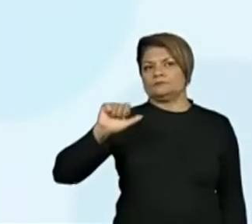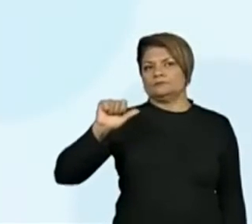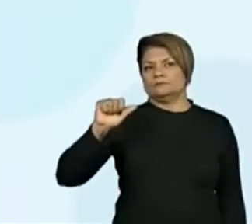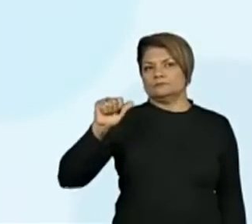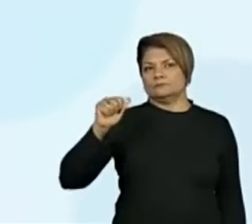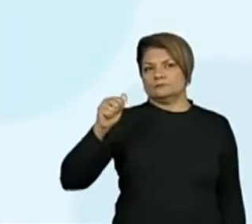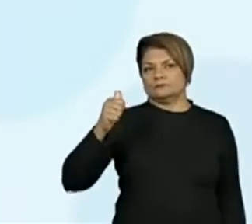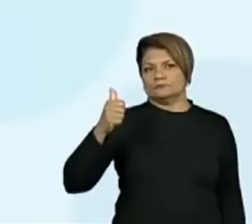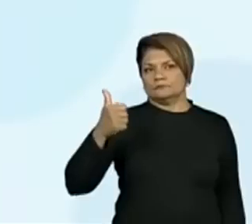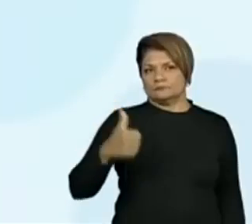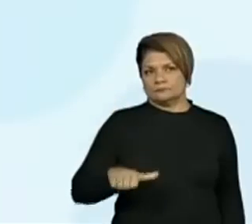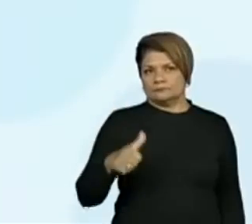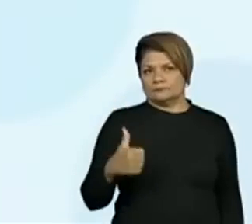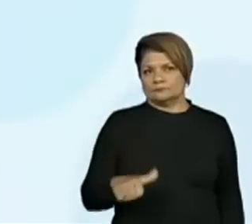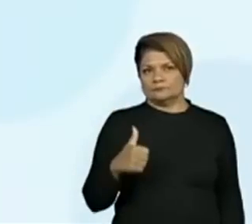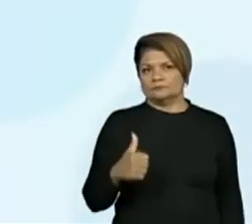Dez.